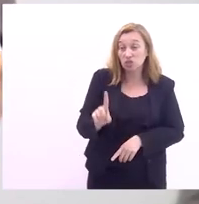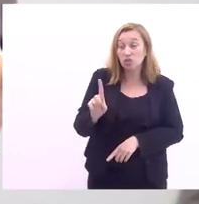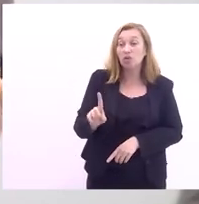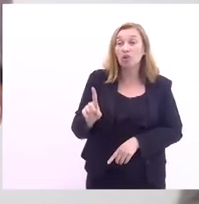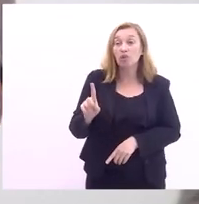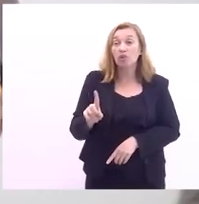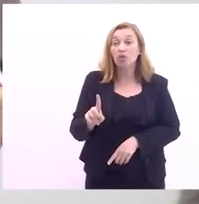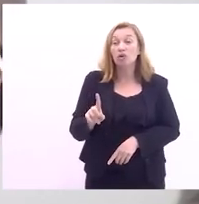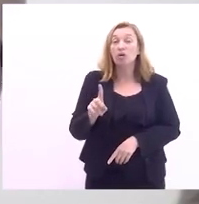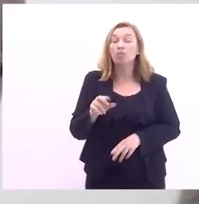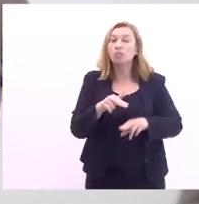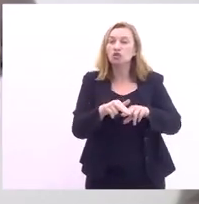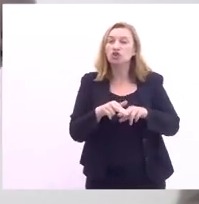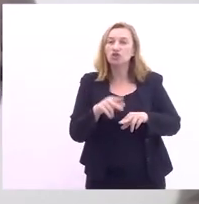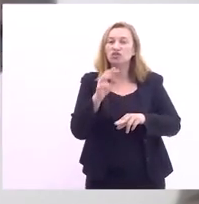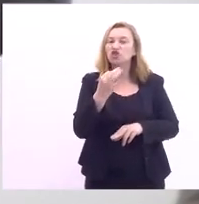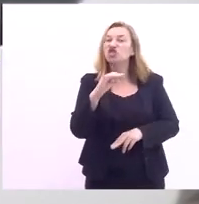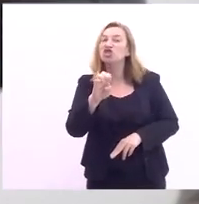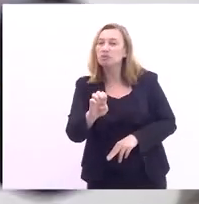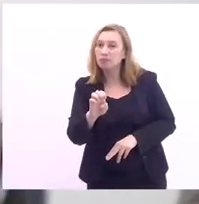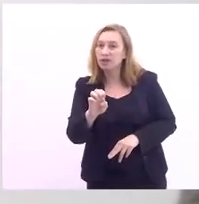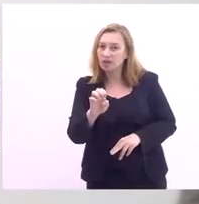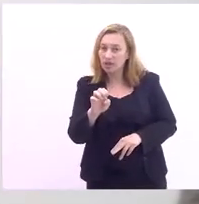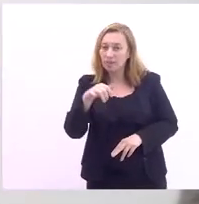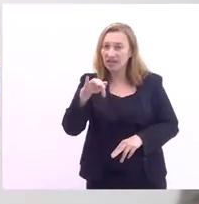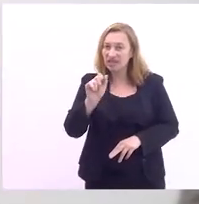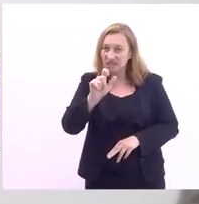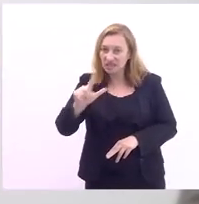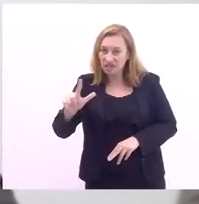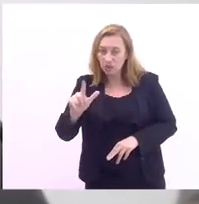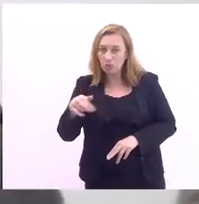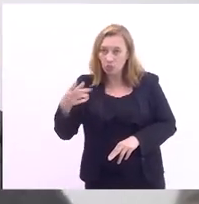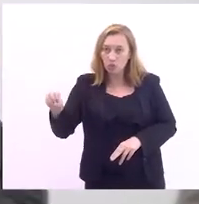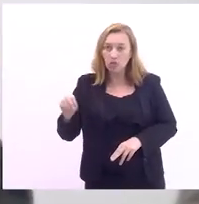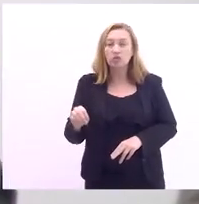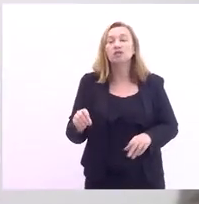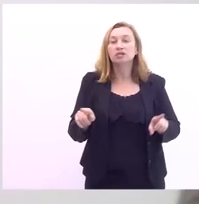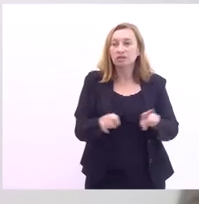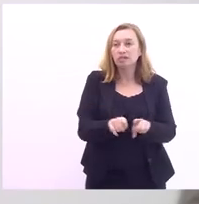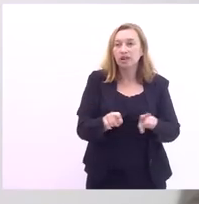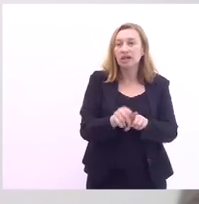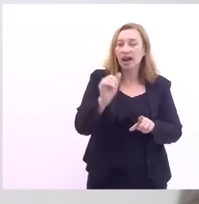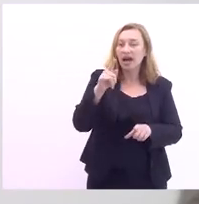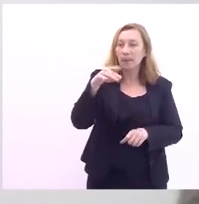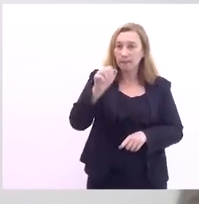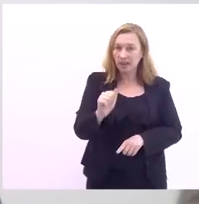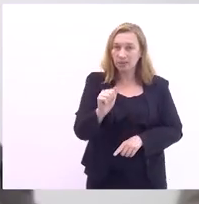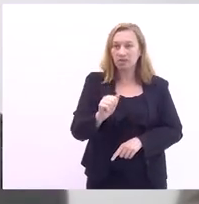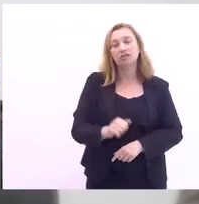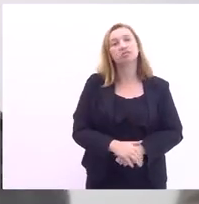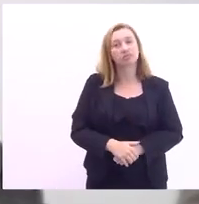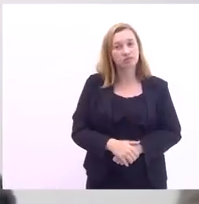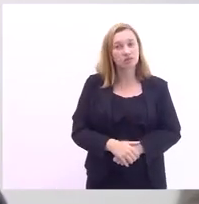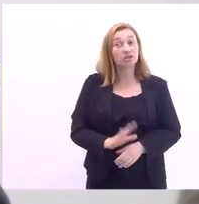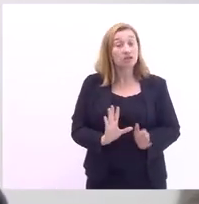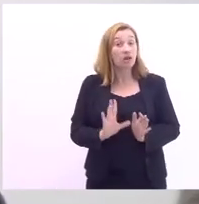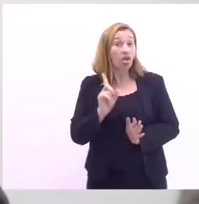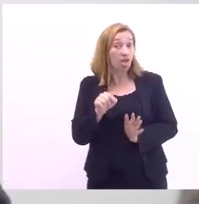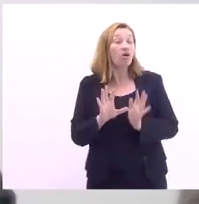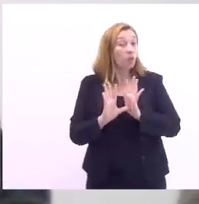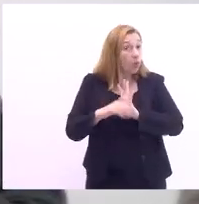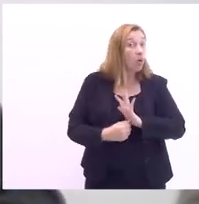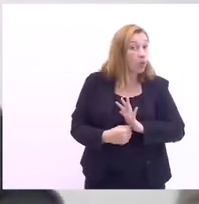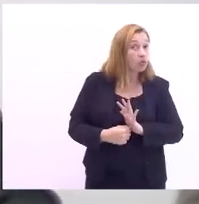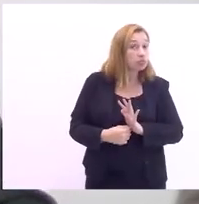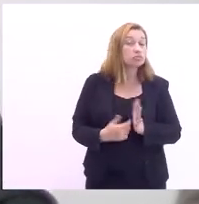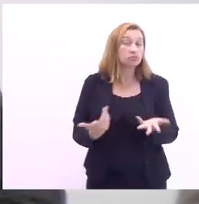dos chips, da medição eletrônica, e a direção da Ampla, em crime de extorsão, porque é uma espécie